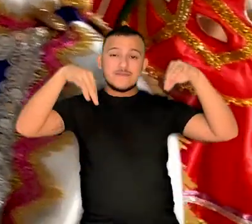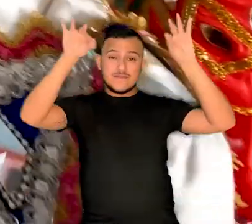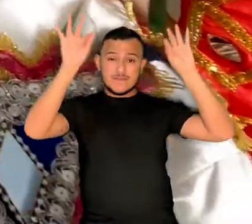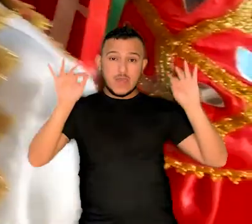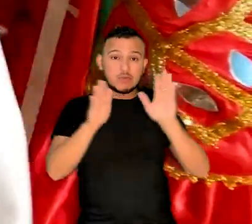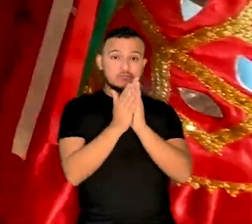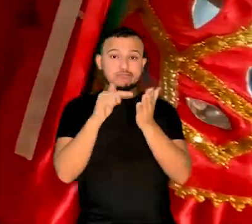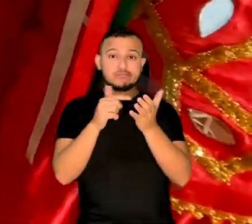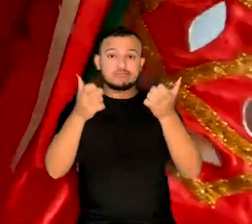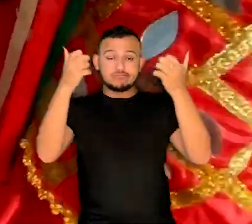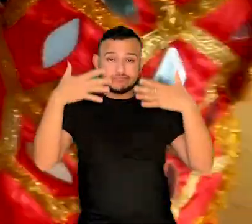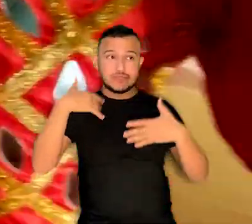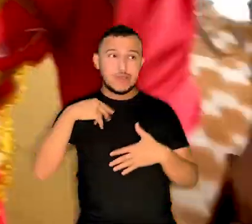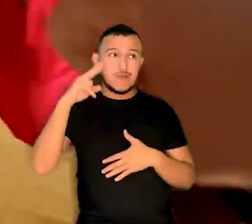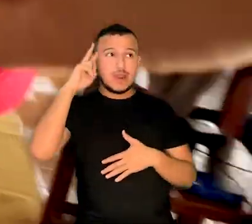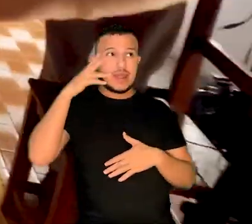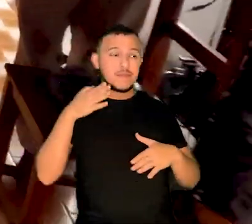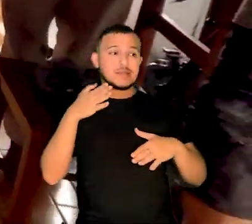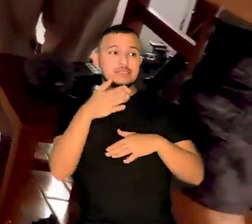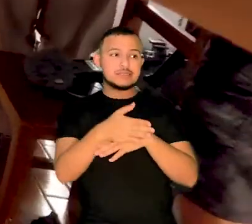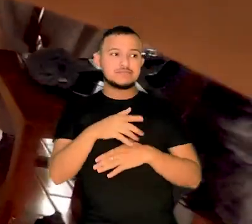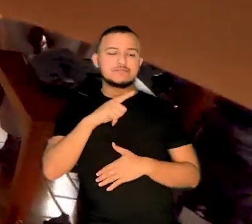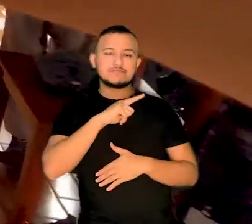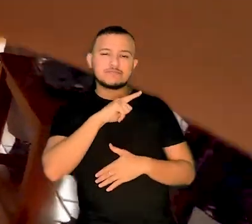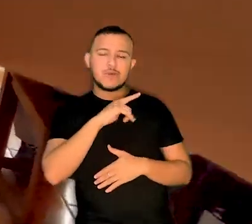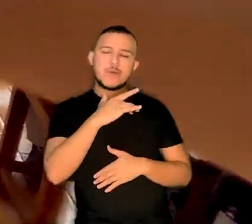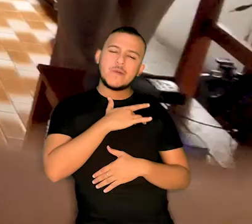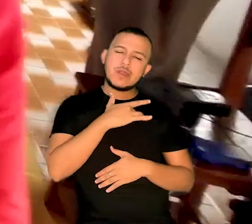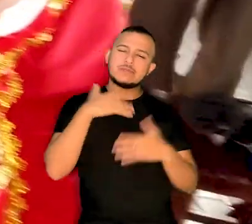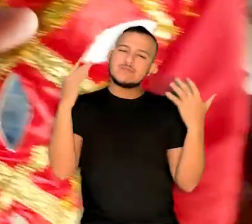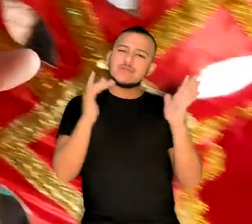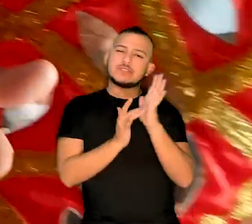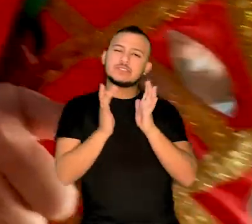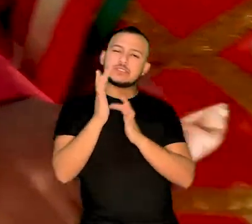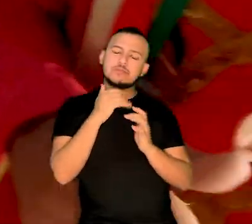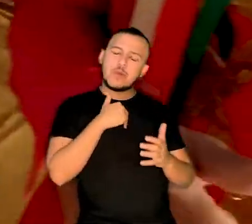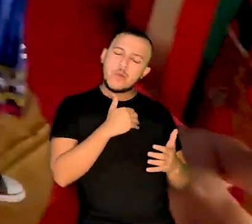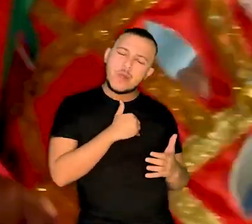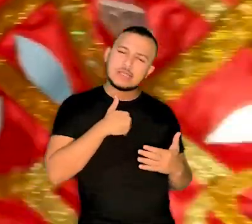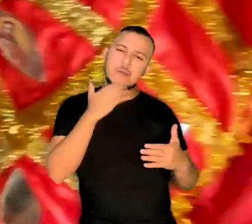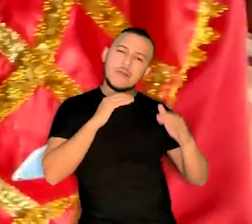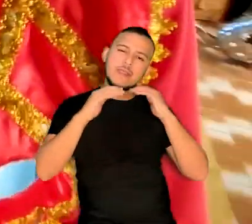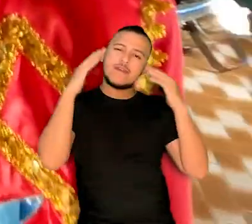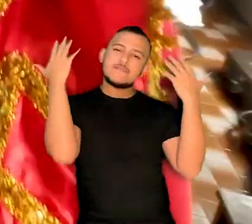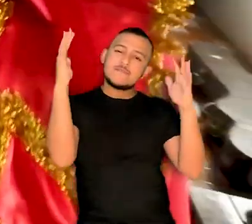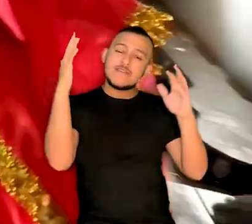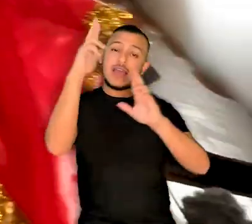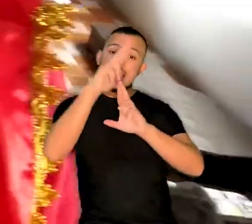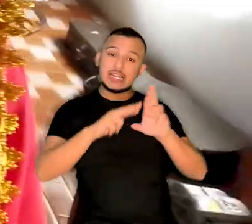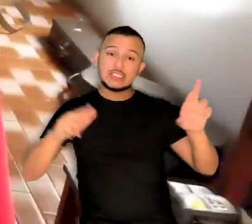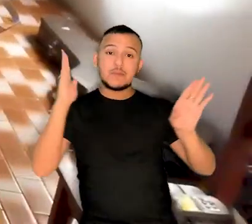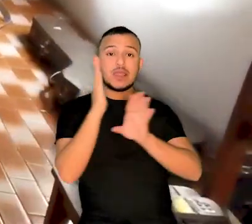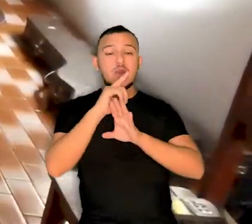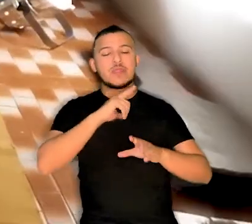Novo Testamento. Quando eu entro nesta sala, no claro dessa luz, dou viva ao Senhor Jesus de todo o meu coração. Viva a religião,